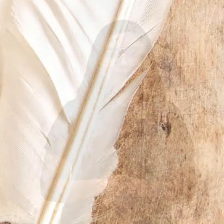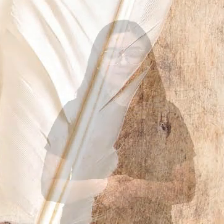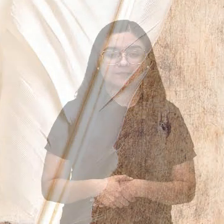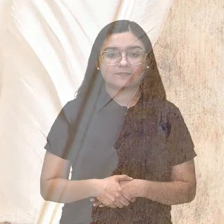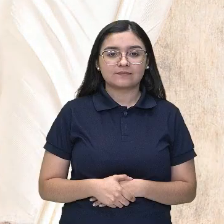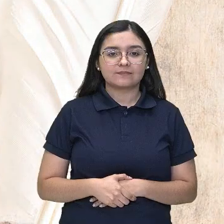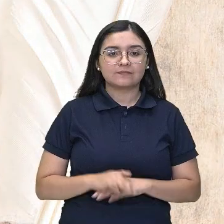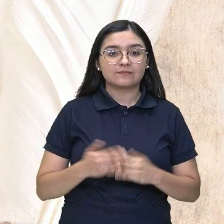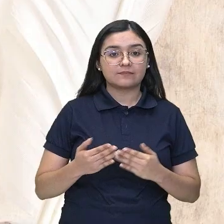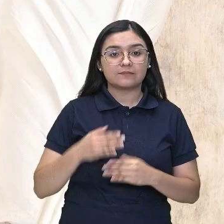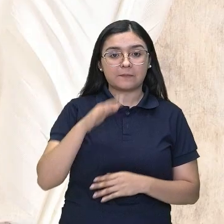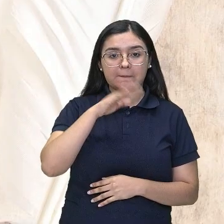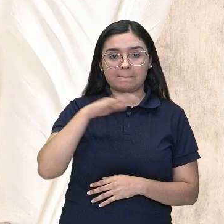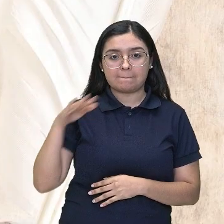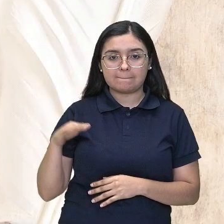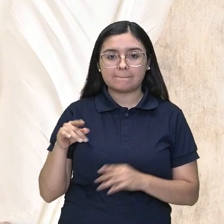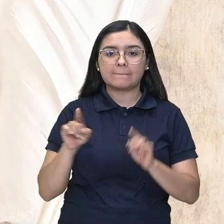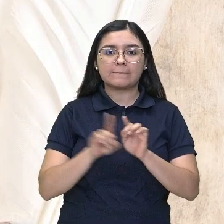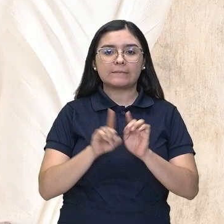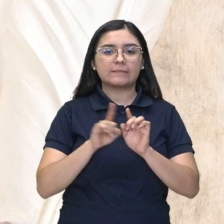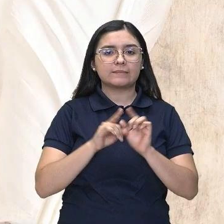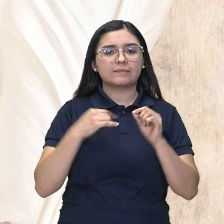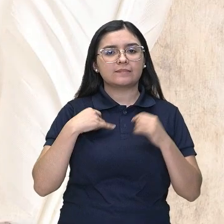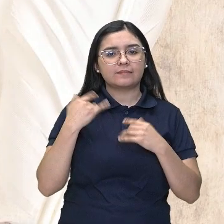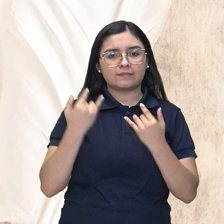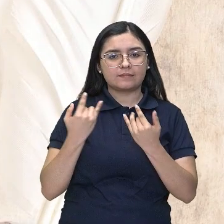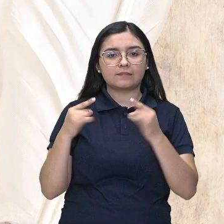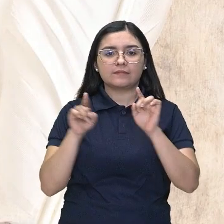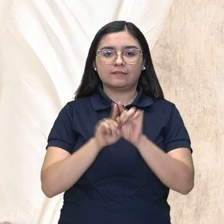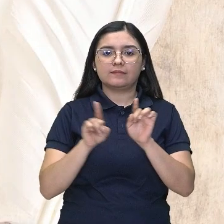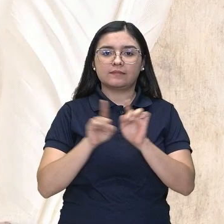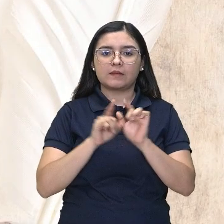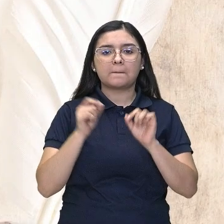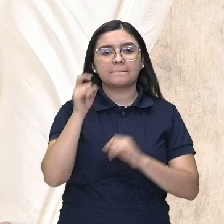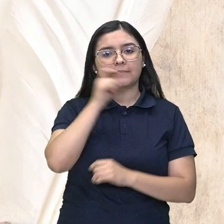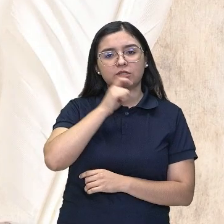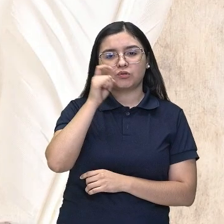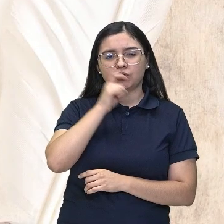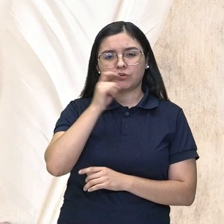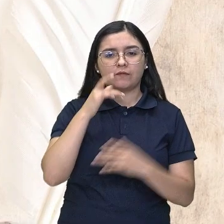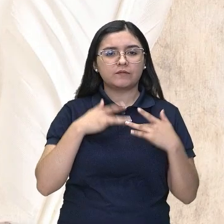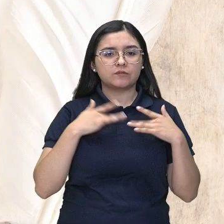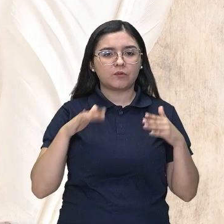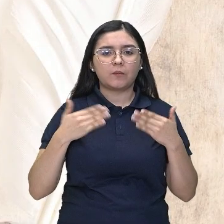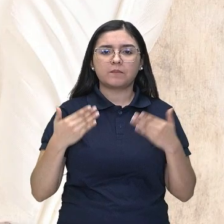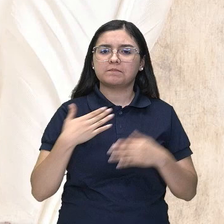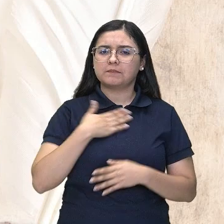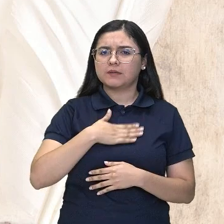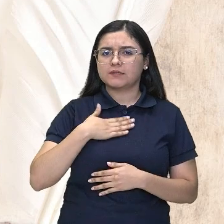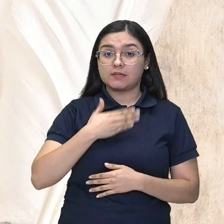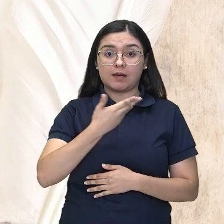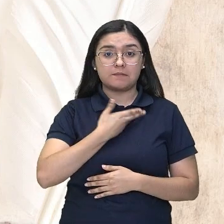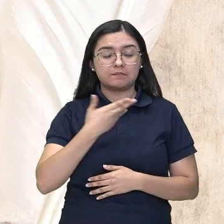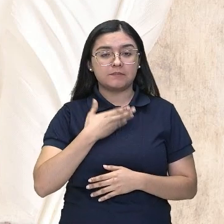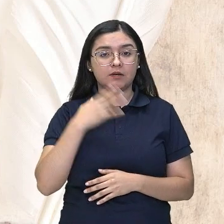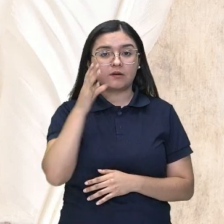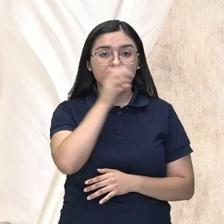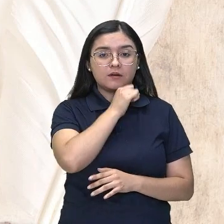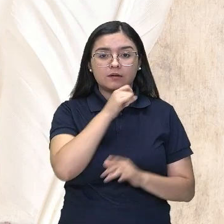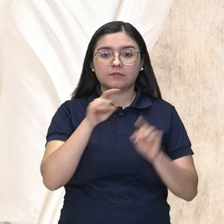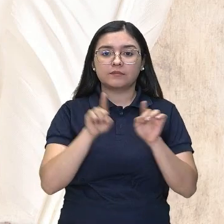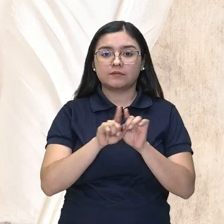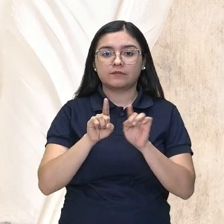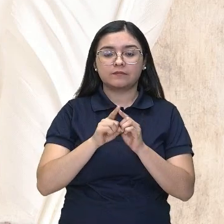infância atrativos, lisonjeiros, mentirosos afetos, com que prazer amigos passageiros inúmeros